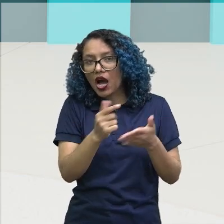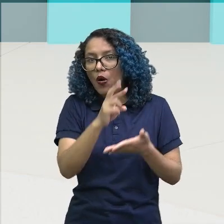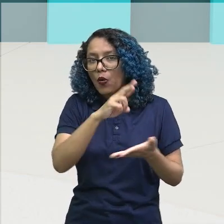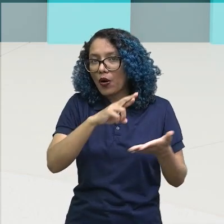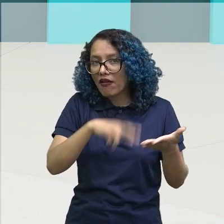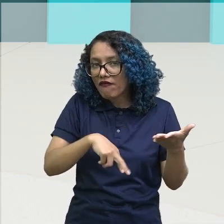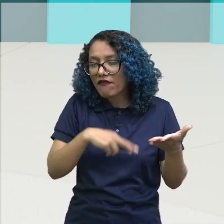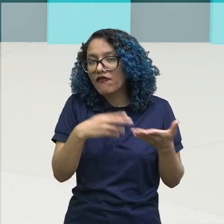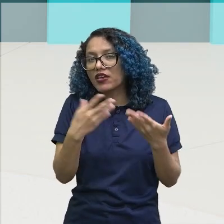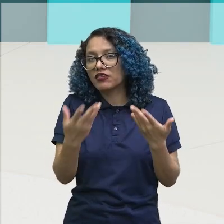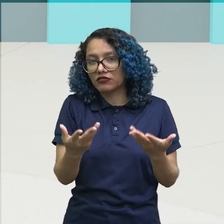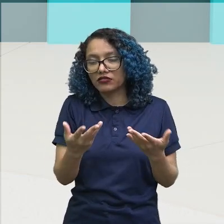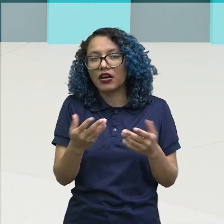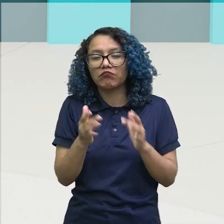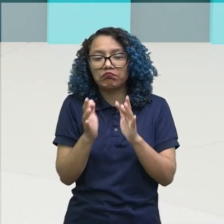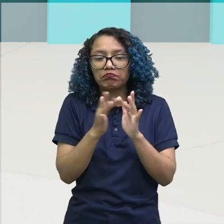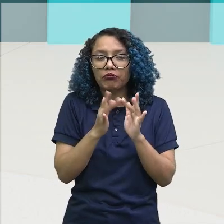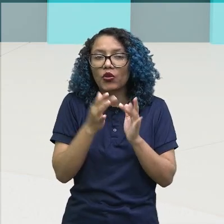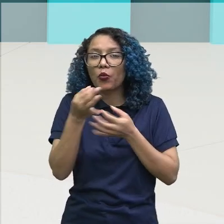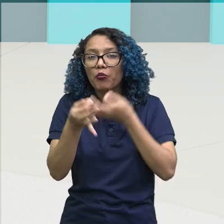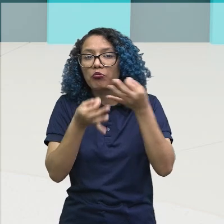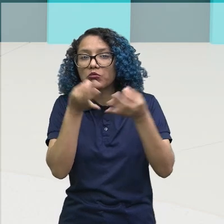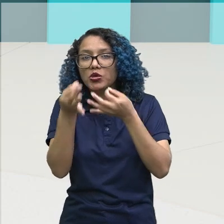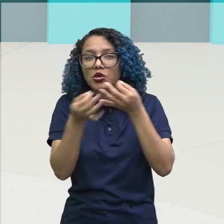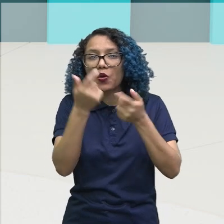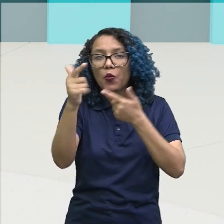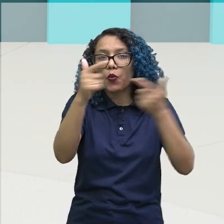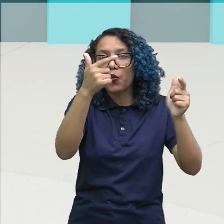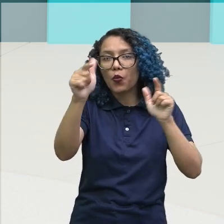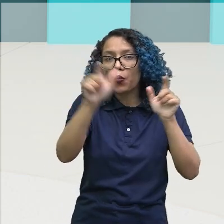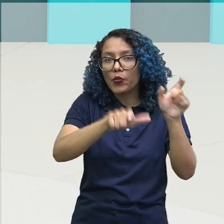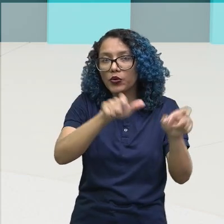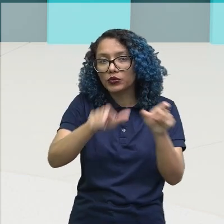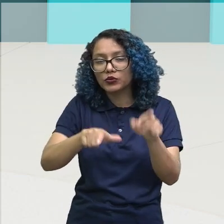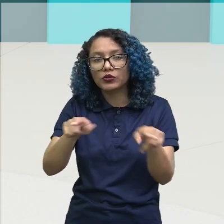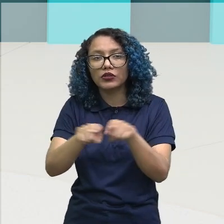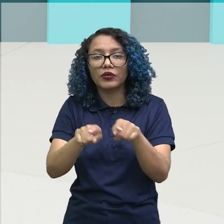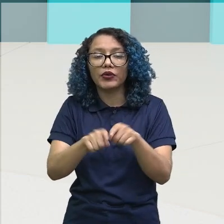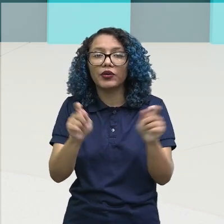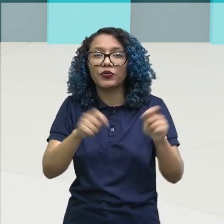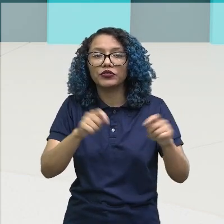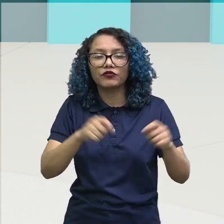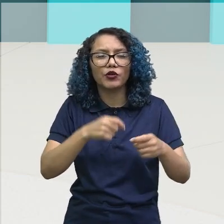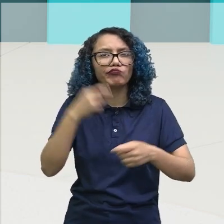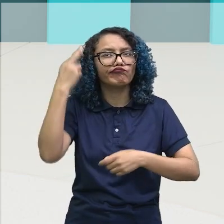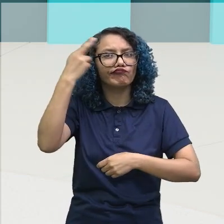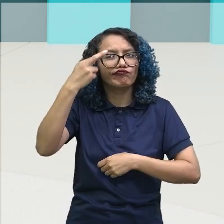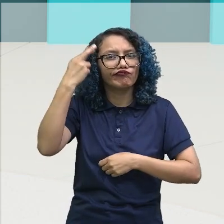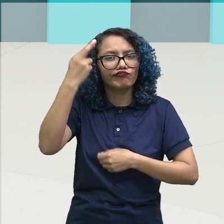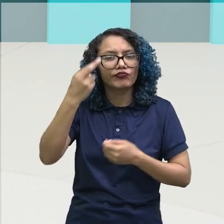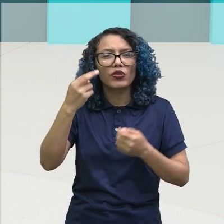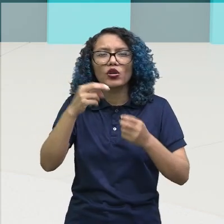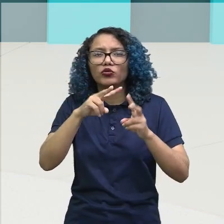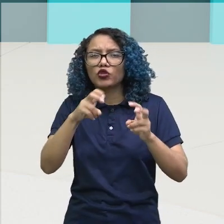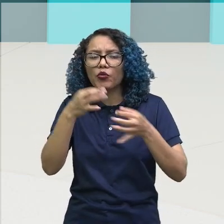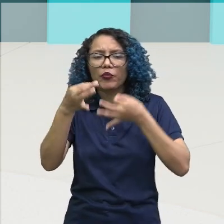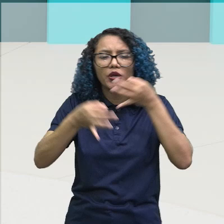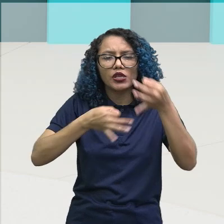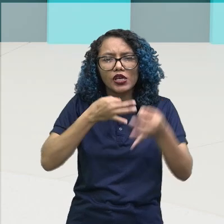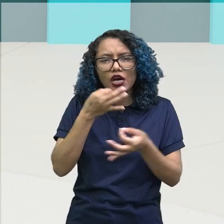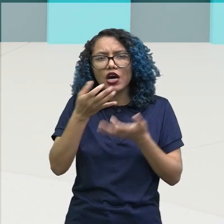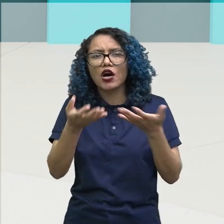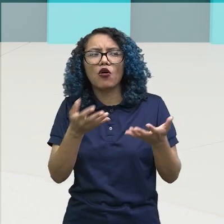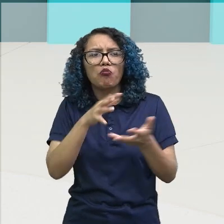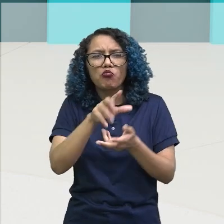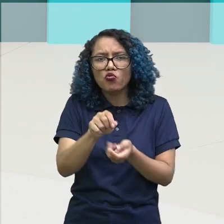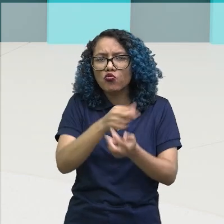revistas. A pessoa tem contato com a opinião de outras pessoas, pode refletir sobre essas opiniões, sobre esse mundo. Então, percebam que a